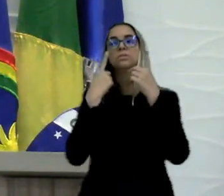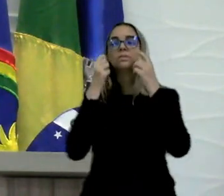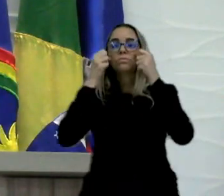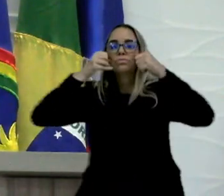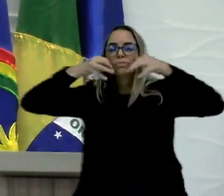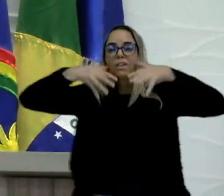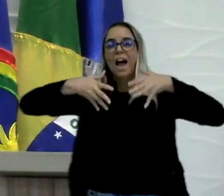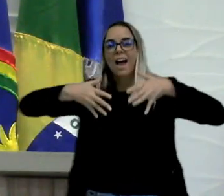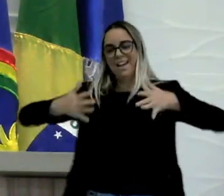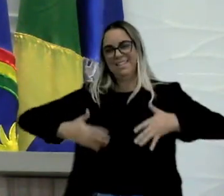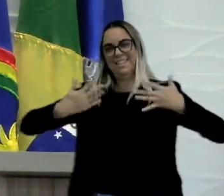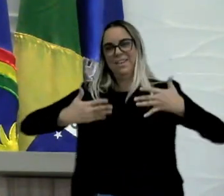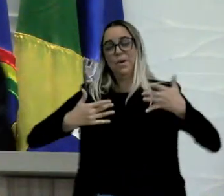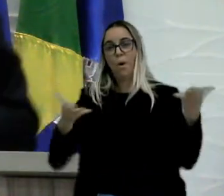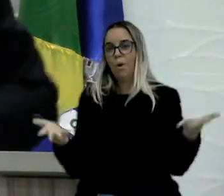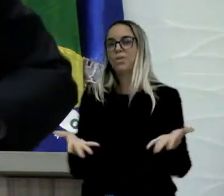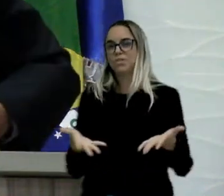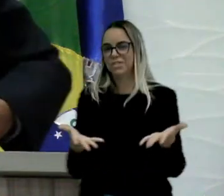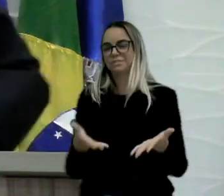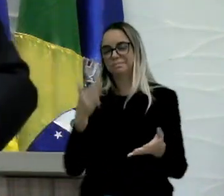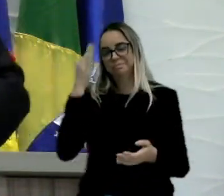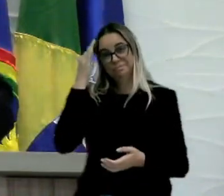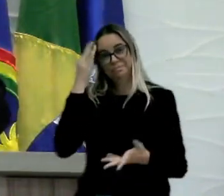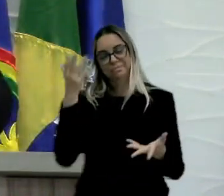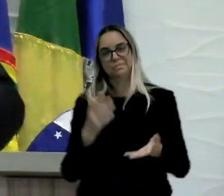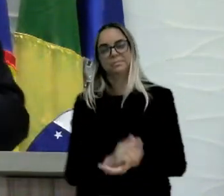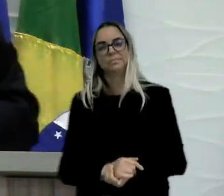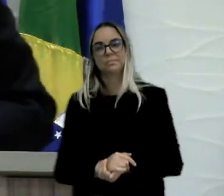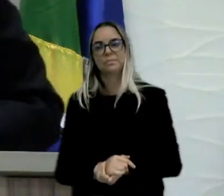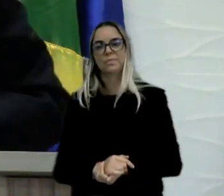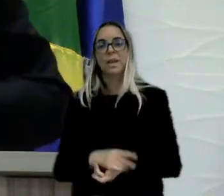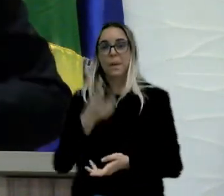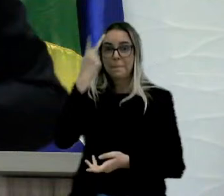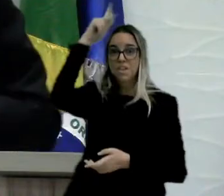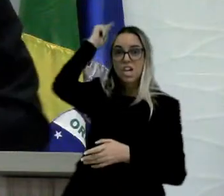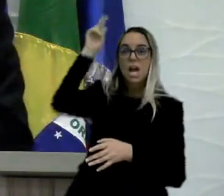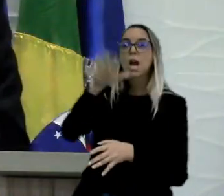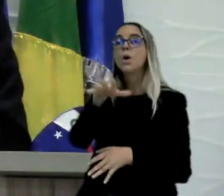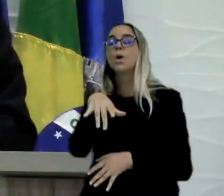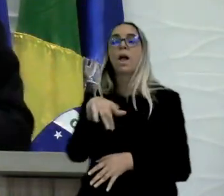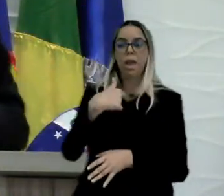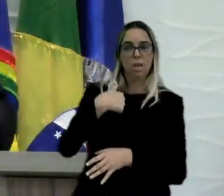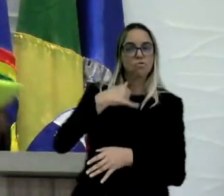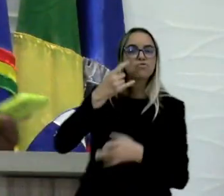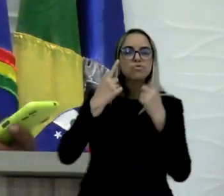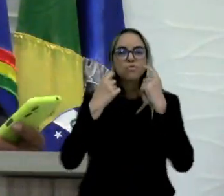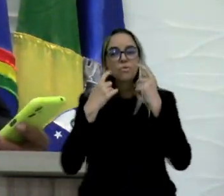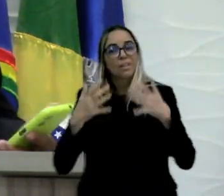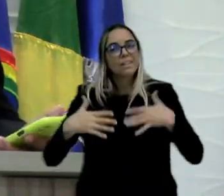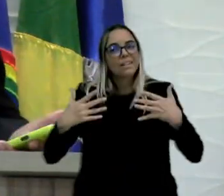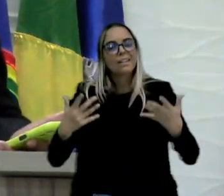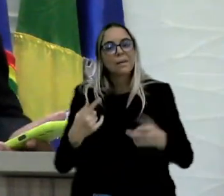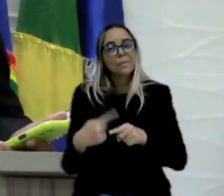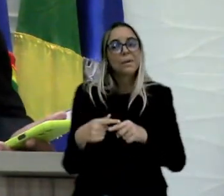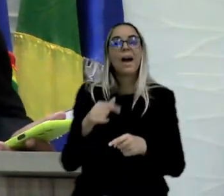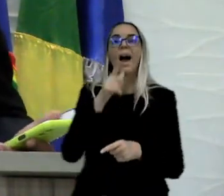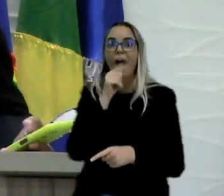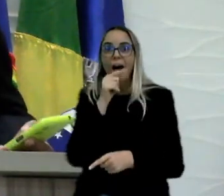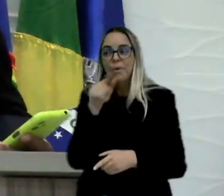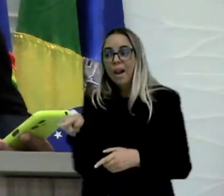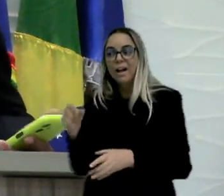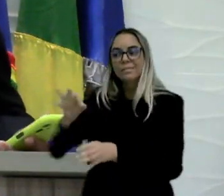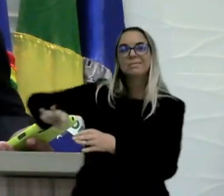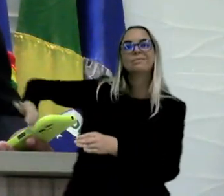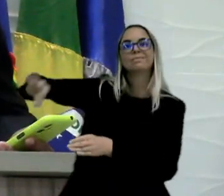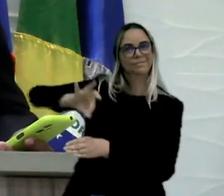danado eu choro hoje porque faquinho eu choro hoje porque tem é de alegria porque hoje tem tem água no Espírito Santo